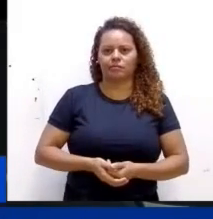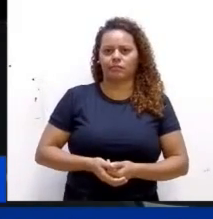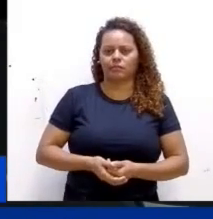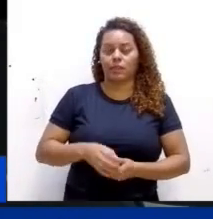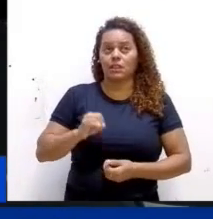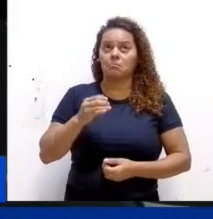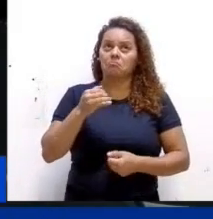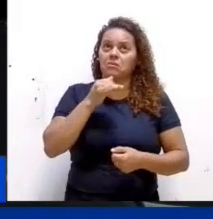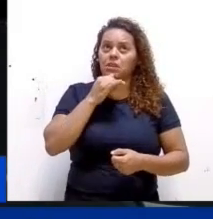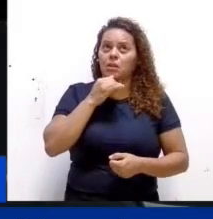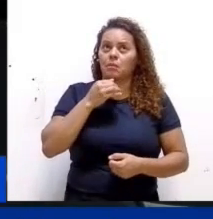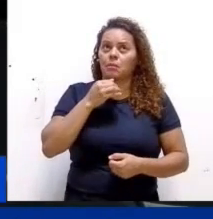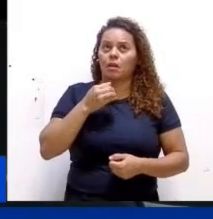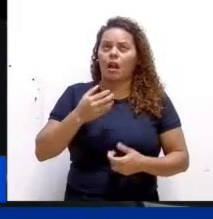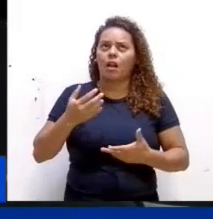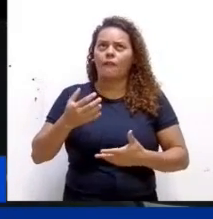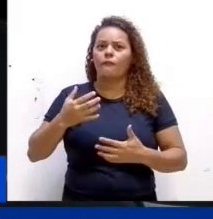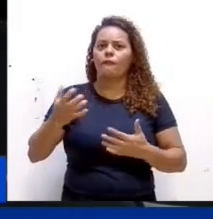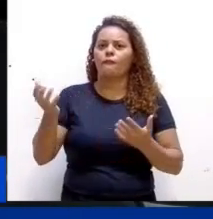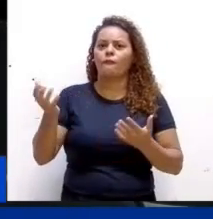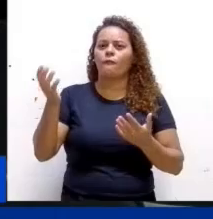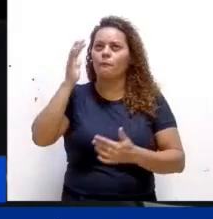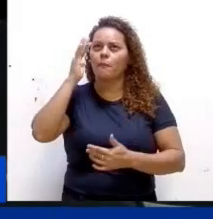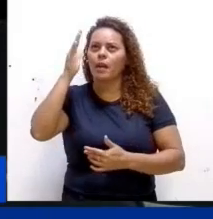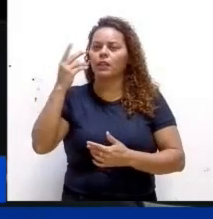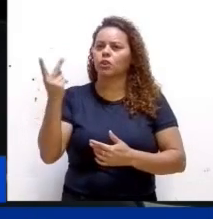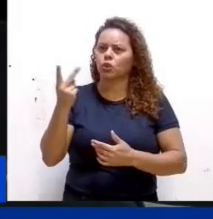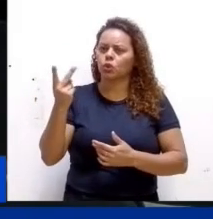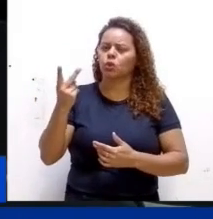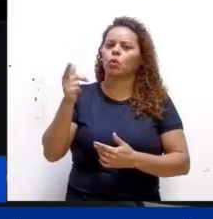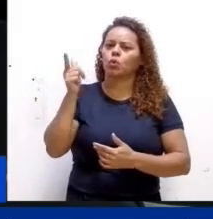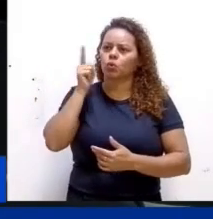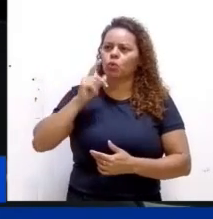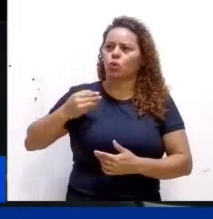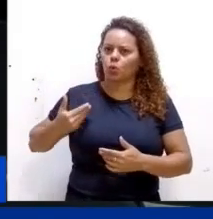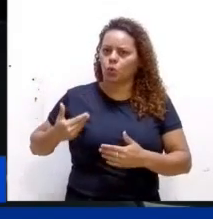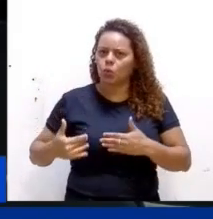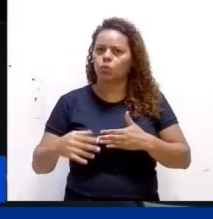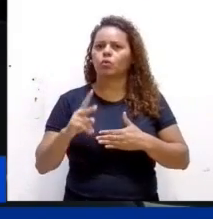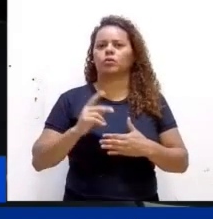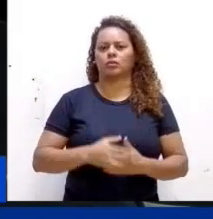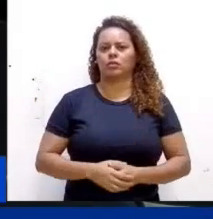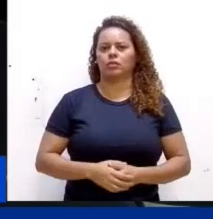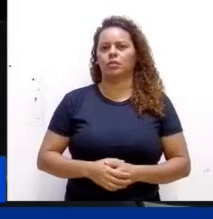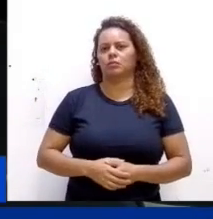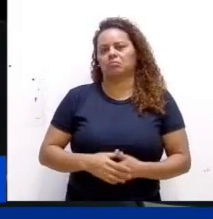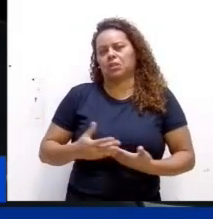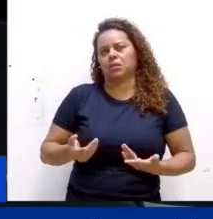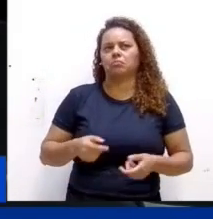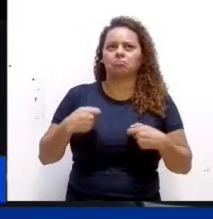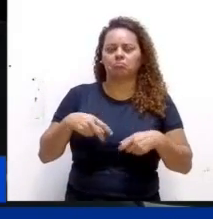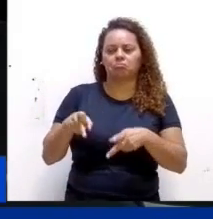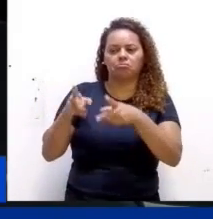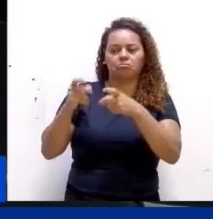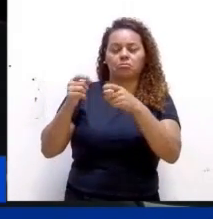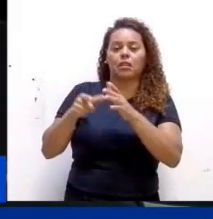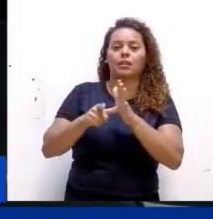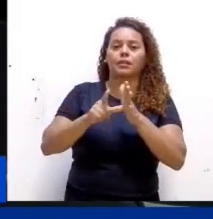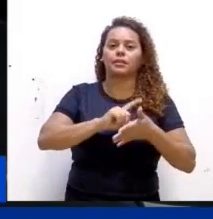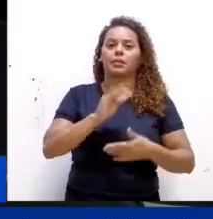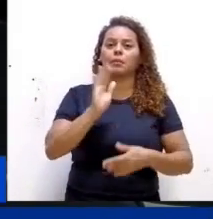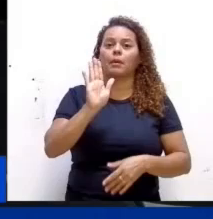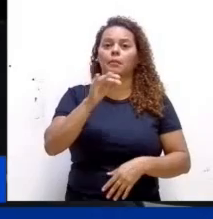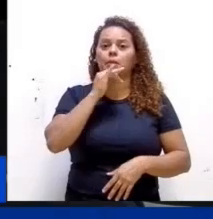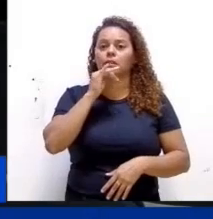o desejo de constituição de uma relação familiar, certo? Vamos passar aqui aí. Então, a união estável é